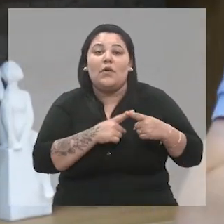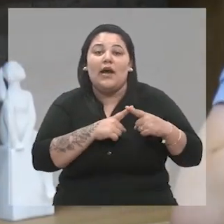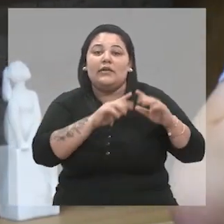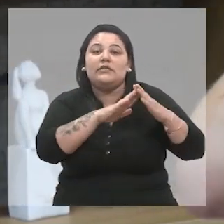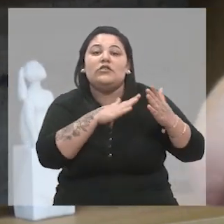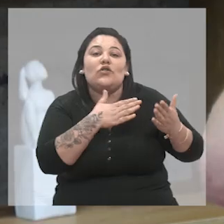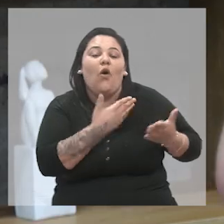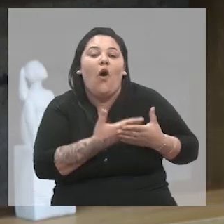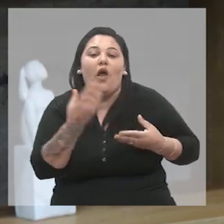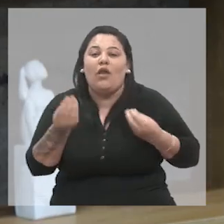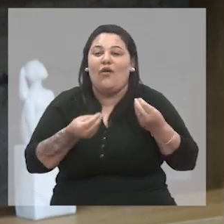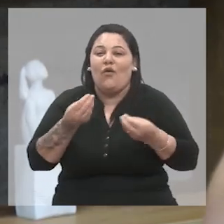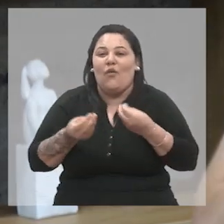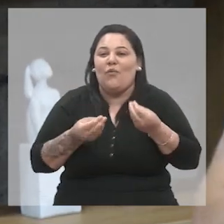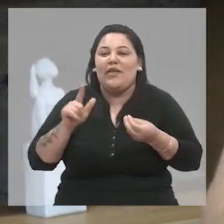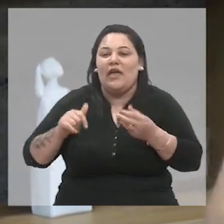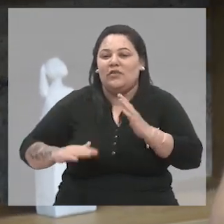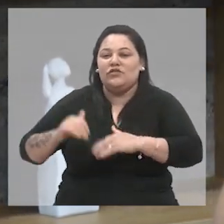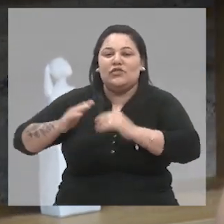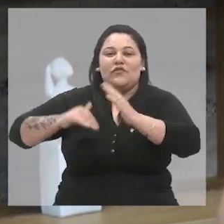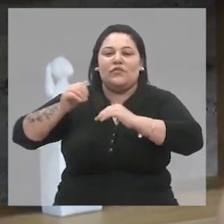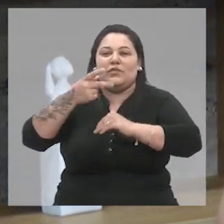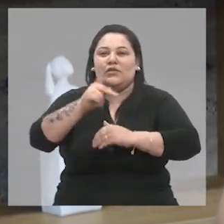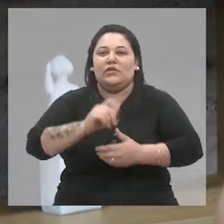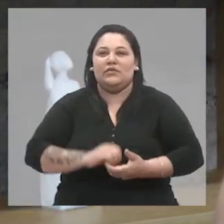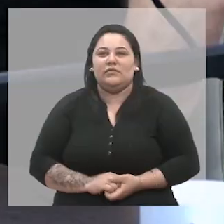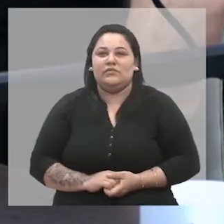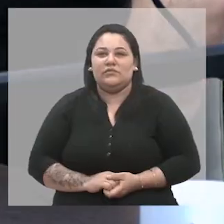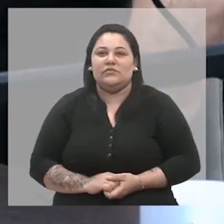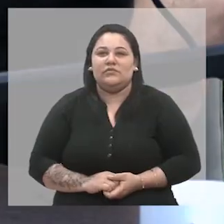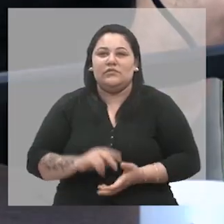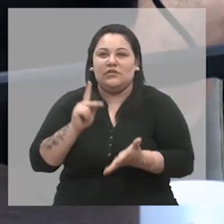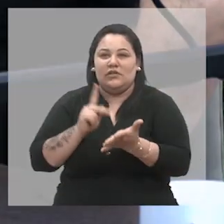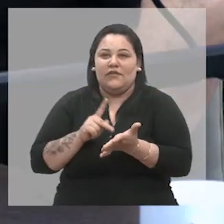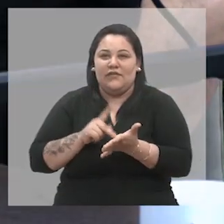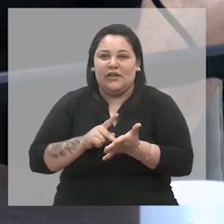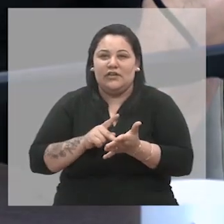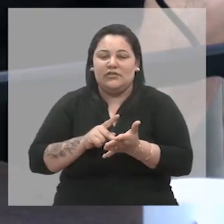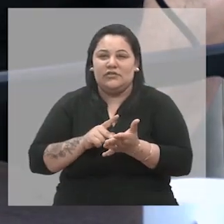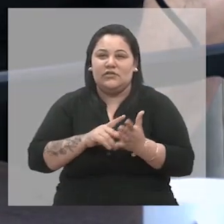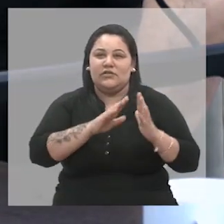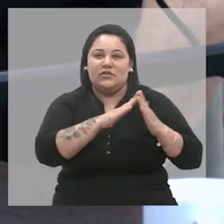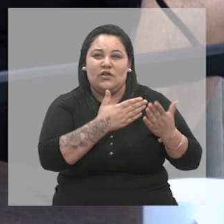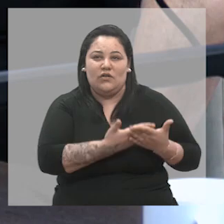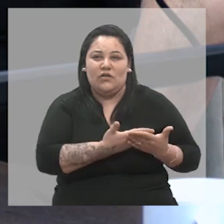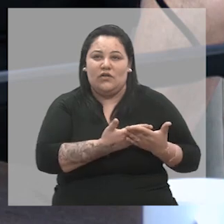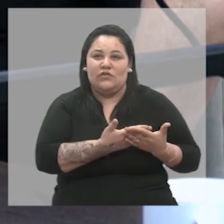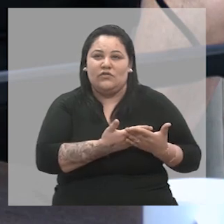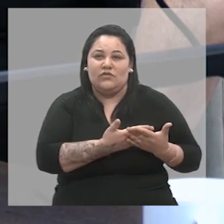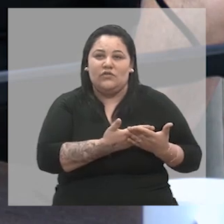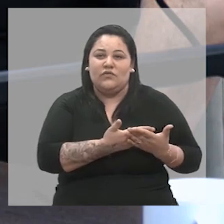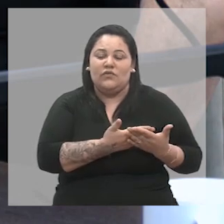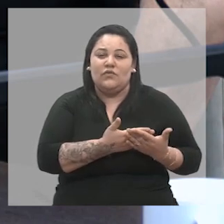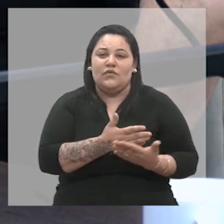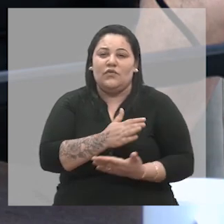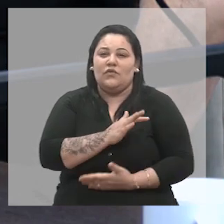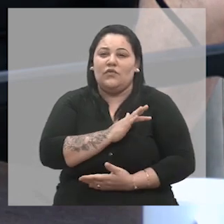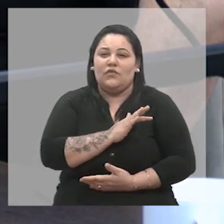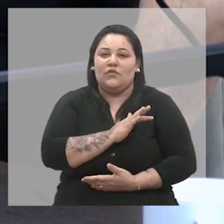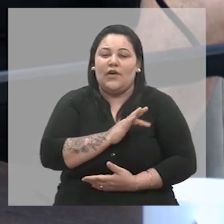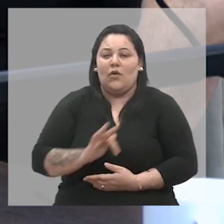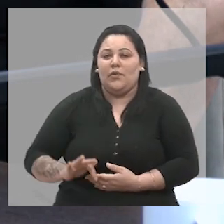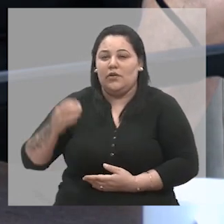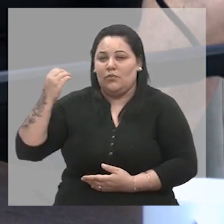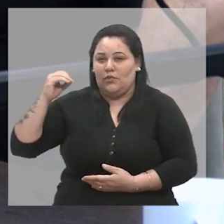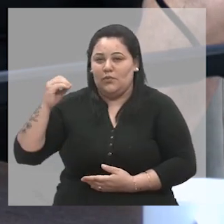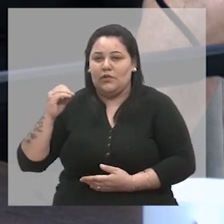da escola? Como é que foi esse teu desenvolvimento? Então, na verdade, eu estudei no Colégio Farroupilha de Porto Alegre, e lá a gente, desde